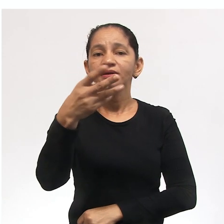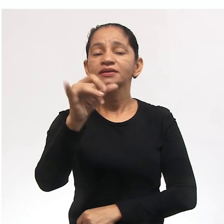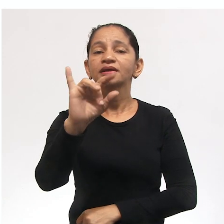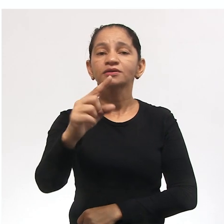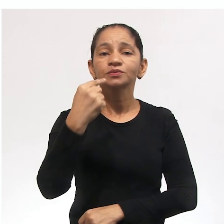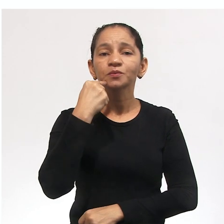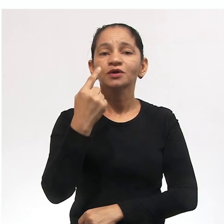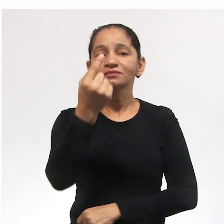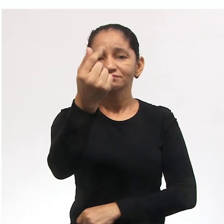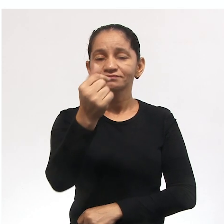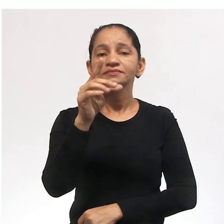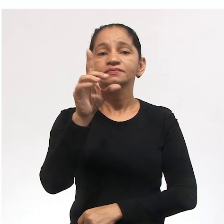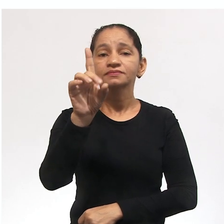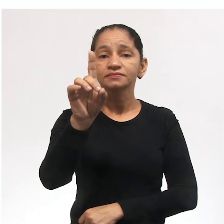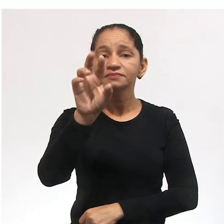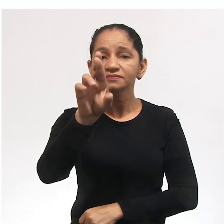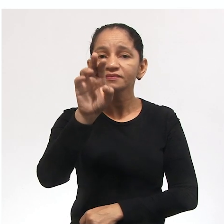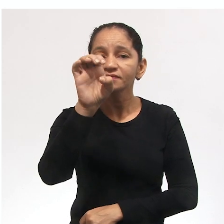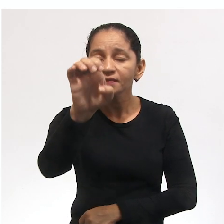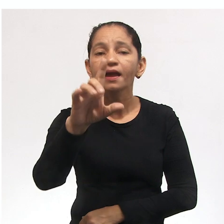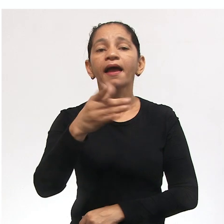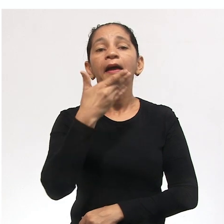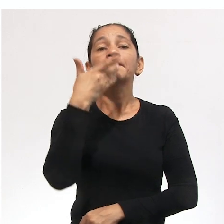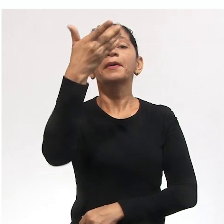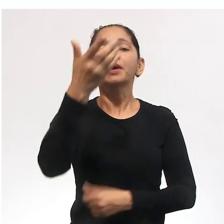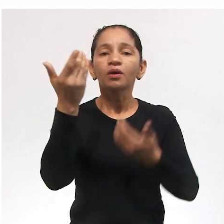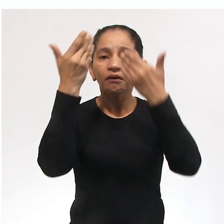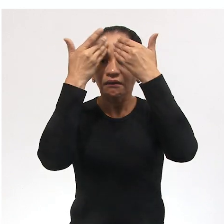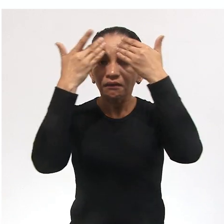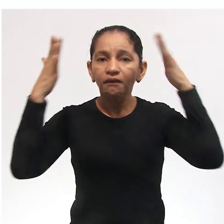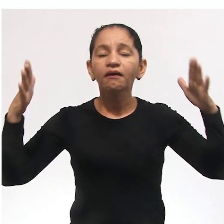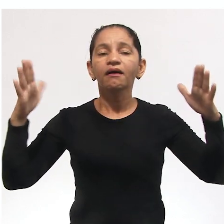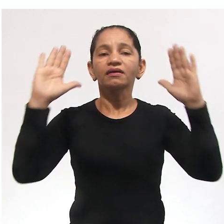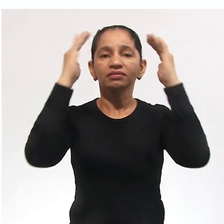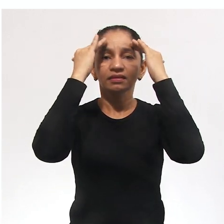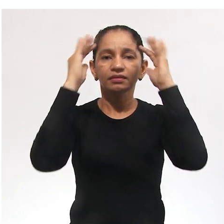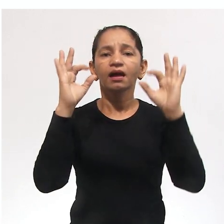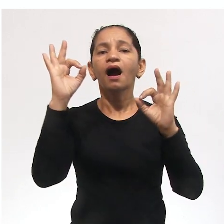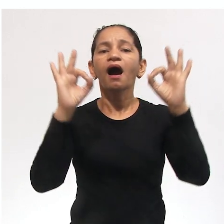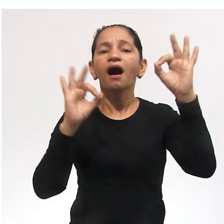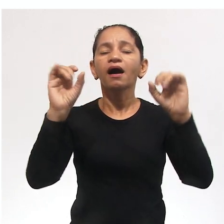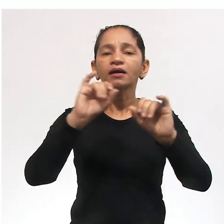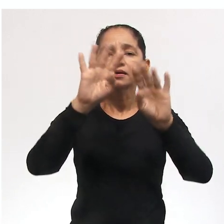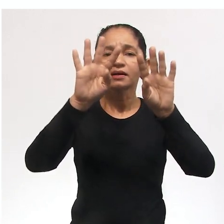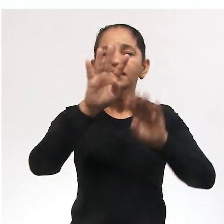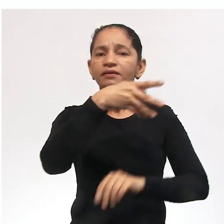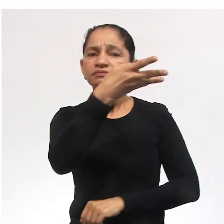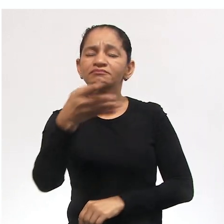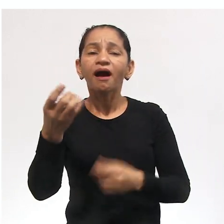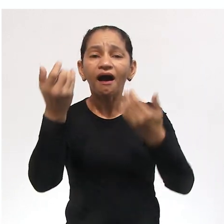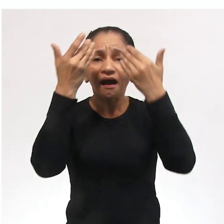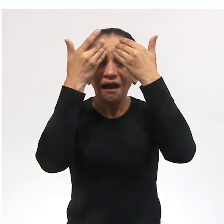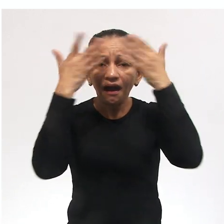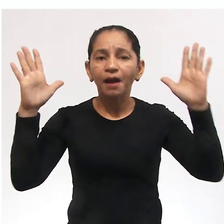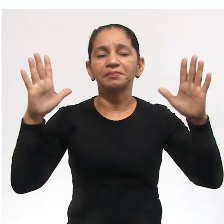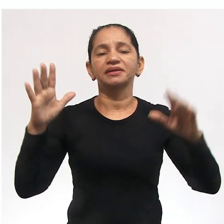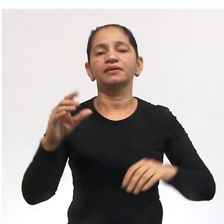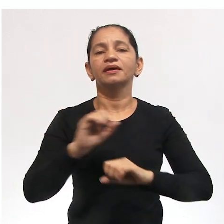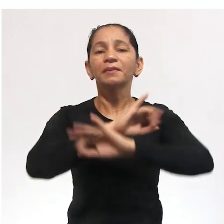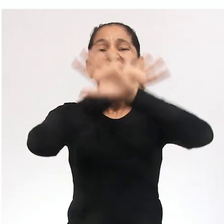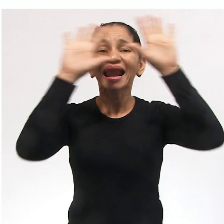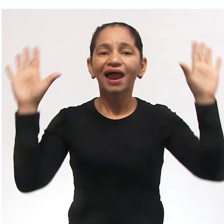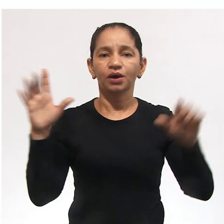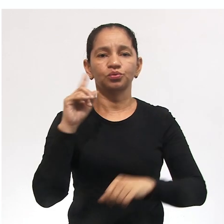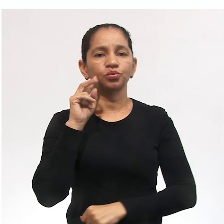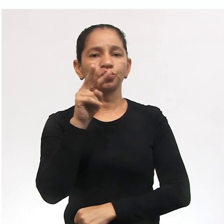37.300. Então, a nossa DRE, o propósito dela é para melhorar a compreensão da dinâmica patrimonial e é possível descrever todos os lançamentos